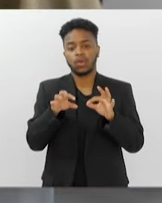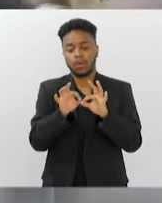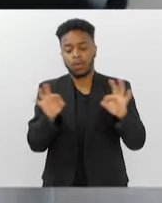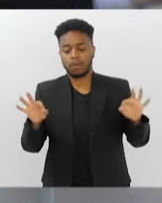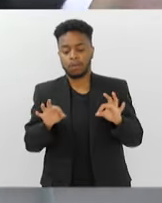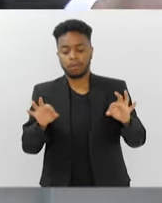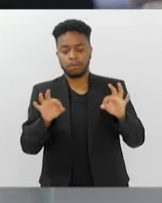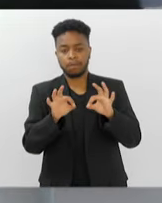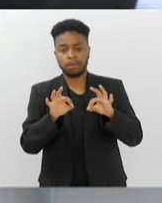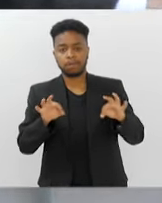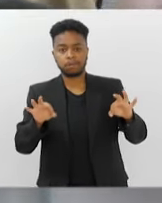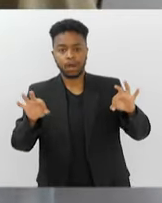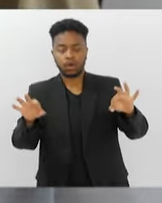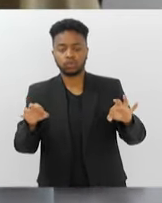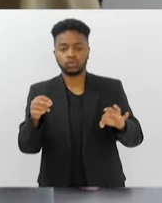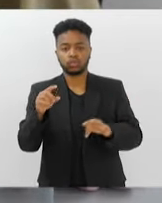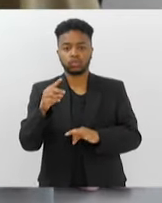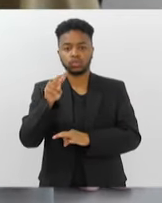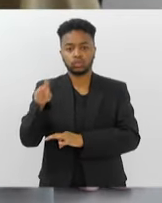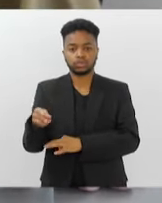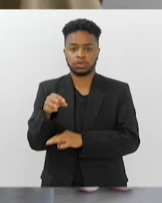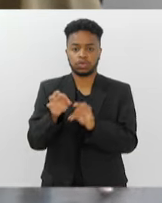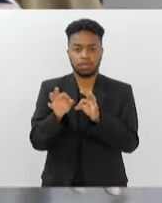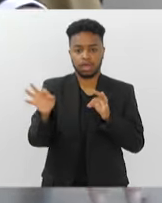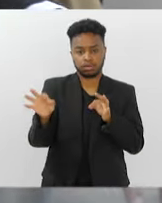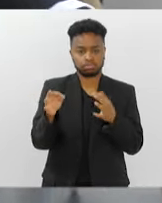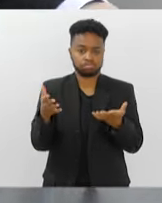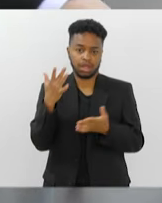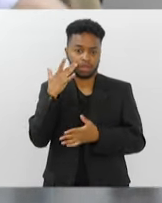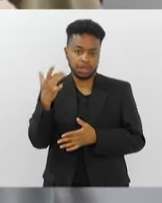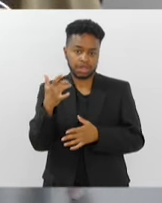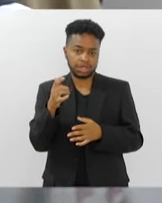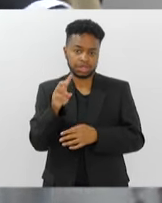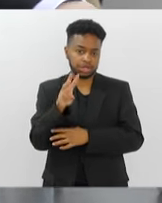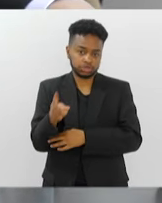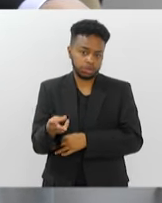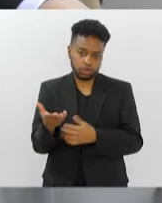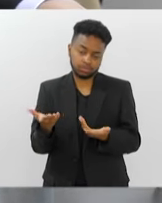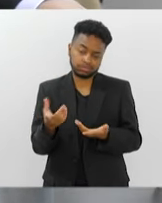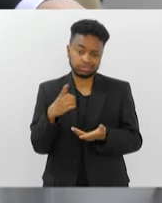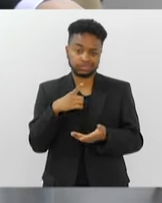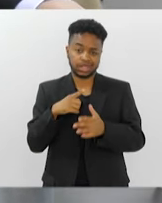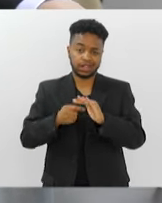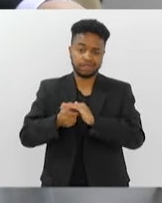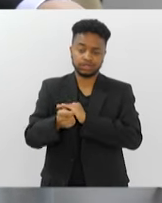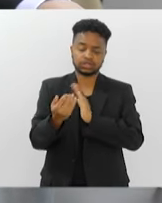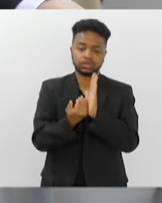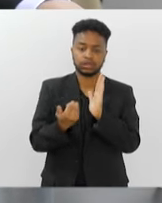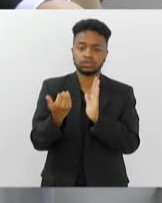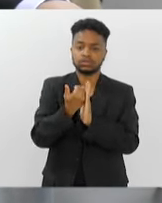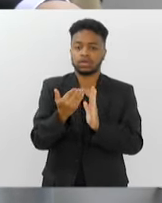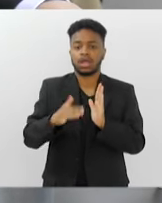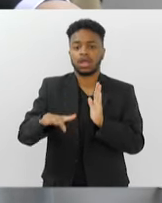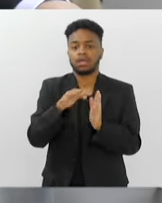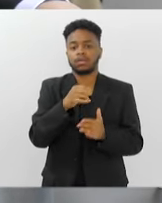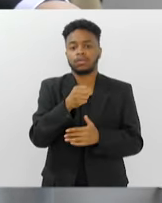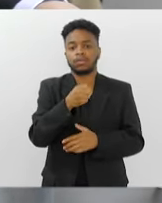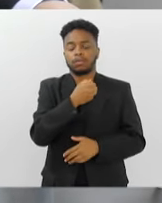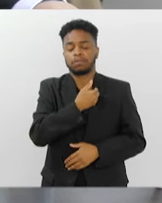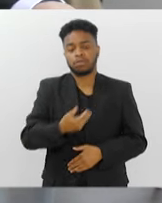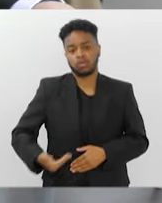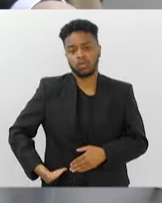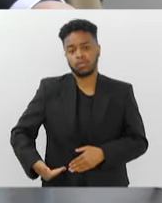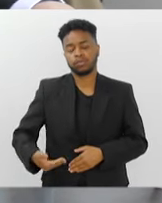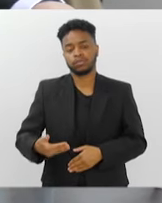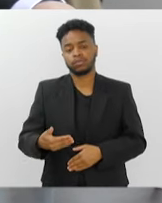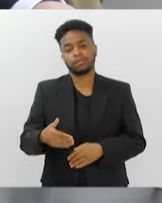amanhã monta-se um Então eu acho que seria um investimento muito grande por parte do poder público eh tendo